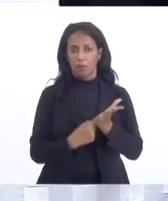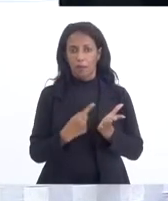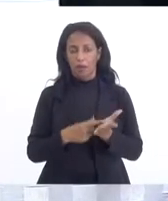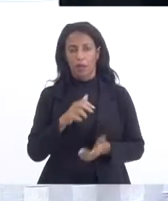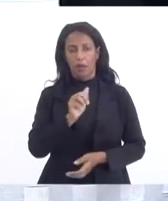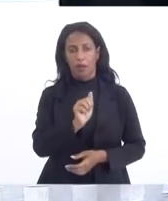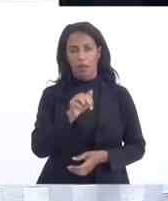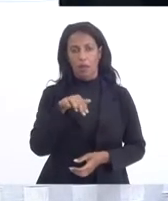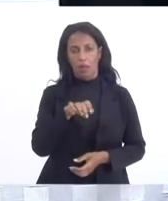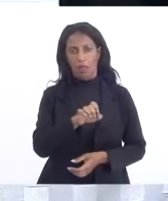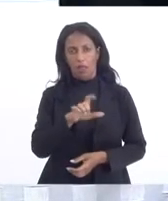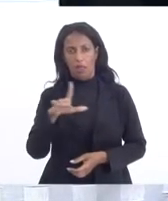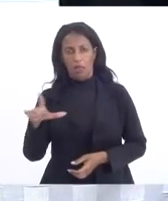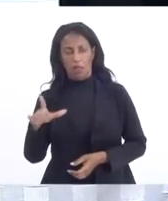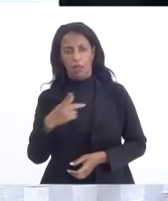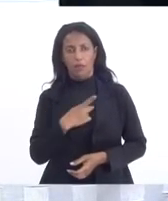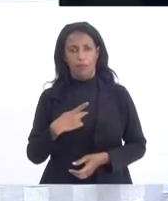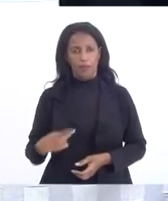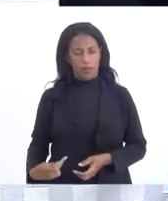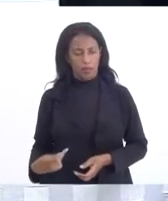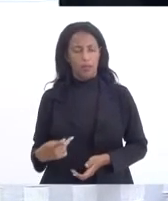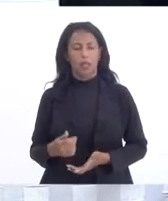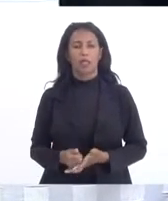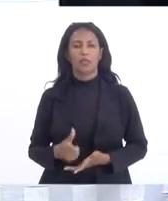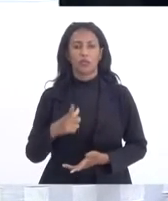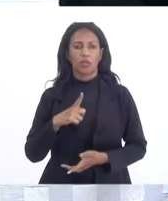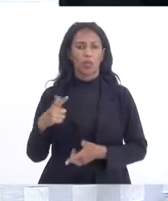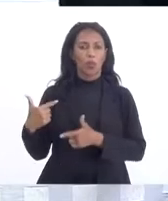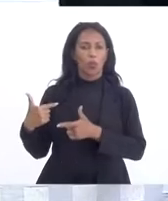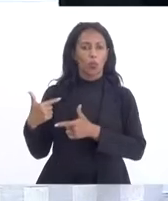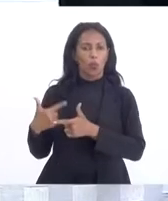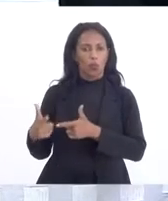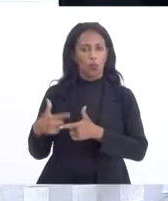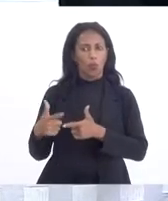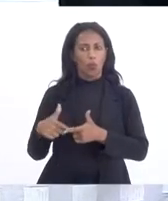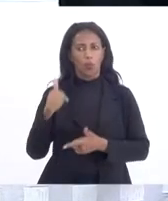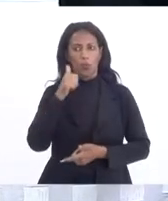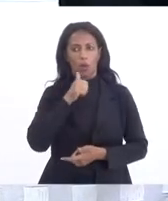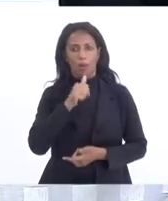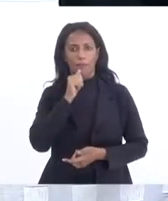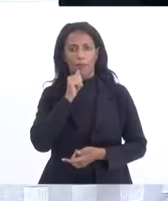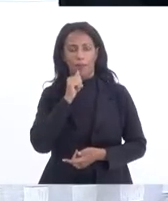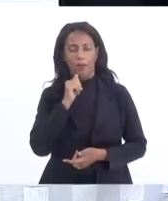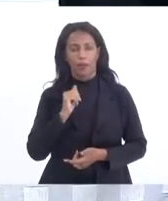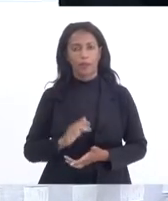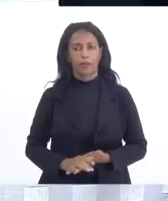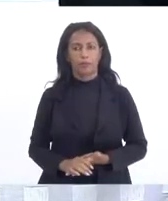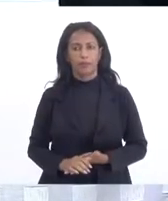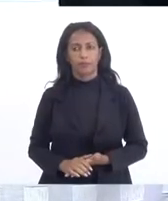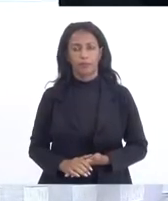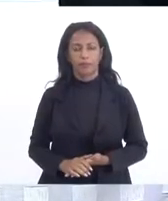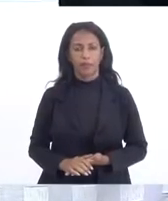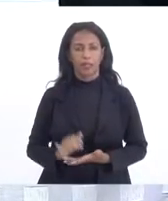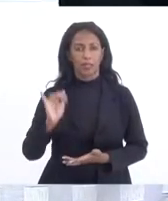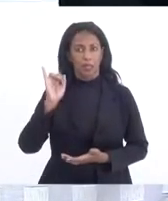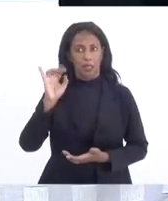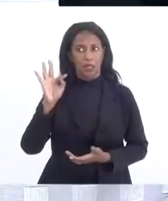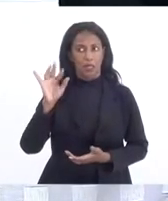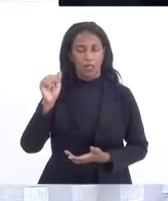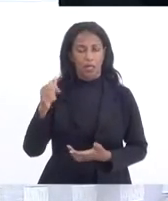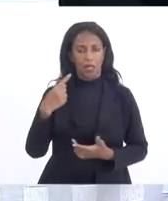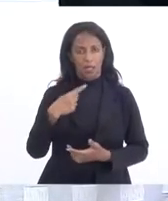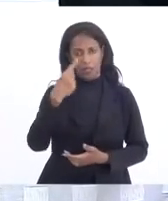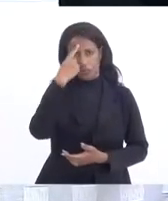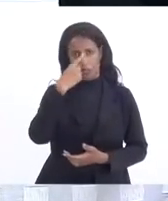Enel, o presidente da Enel tem um problema com a mãe e está indo para a Itália essa semana. A gente, então,